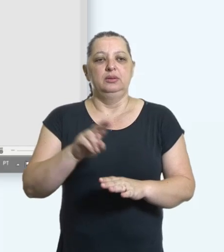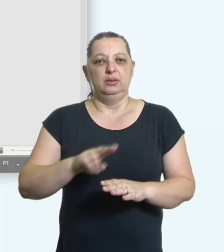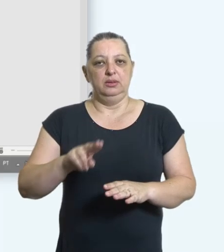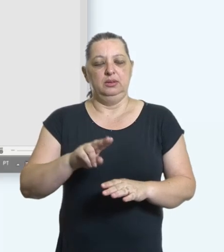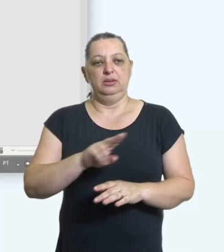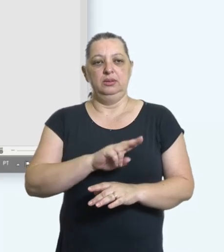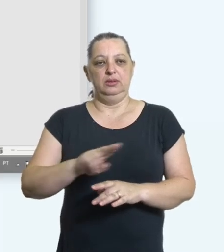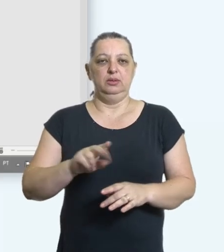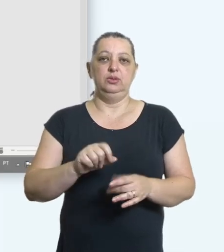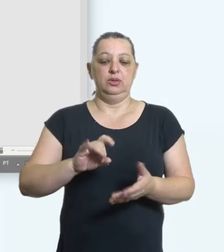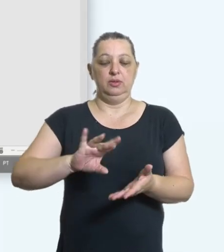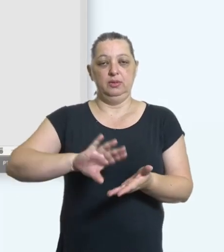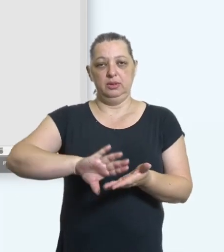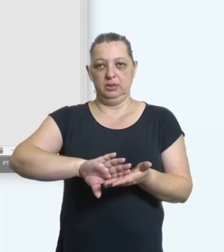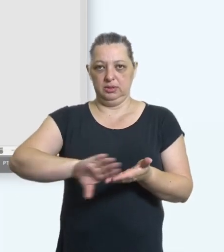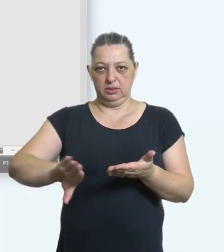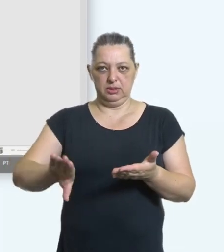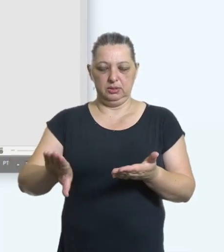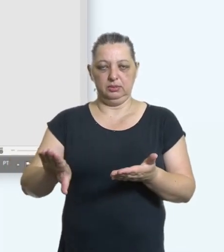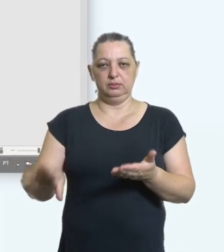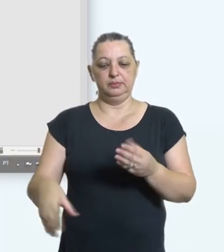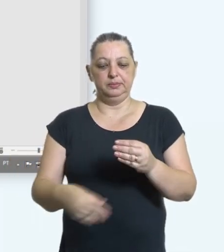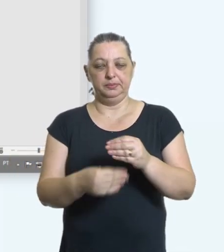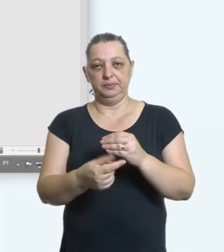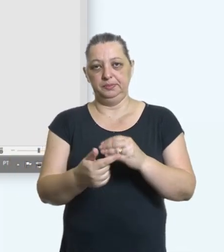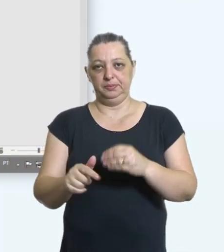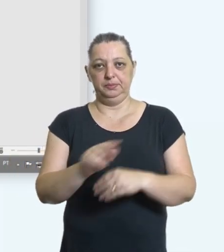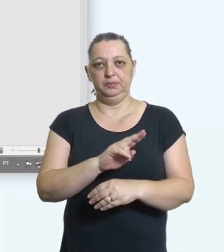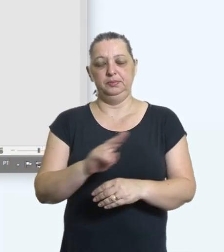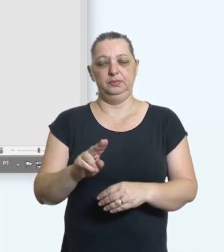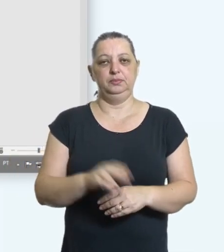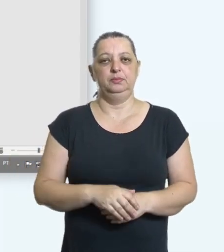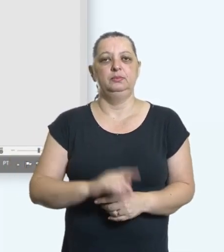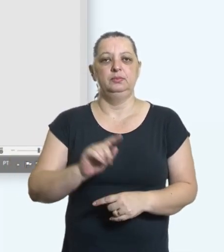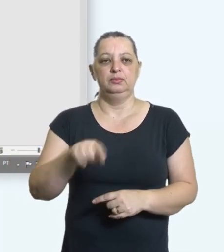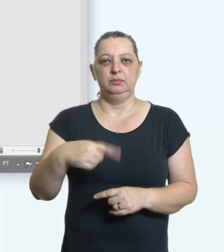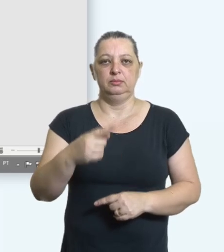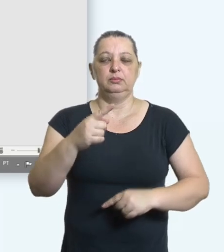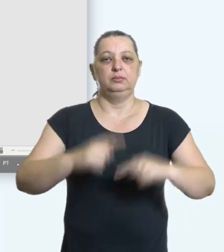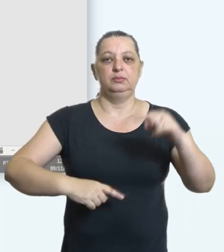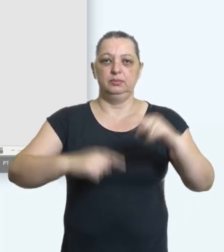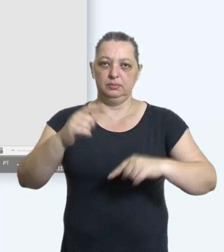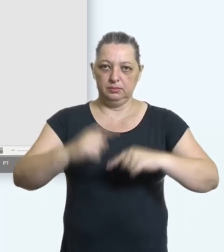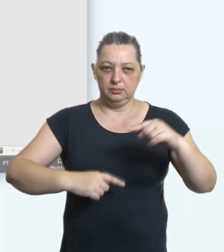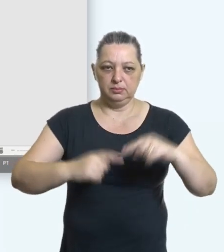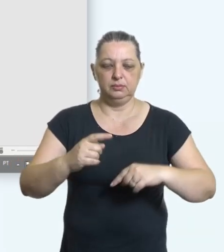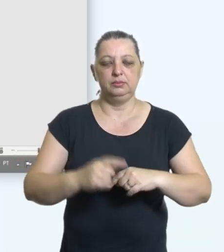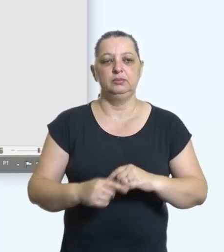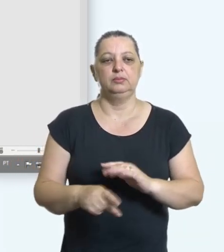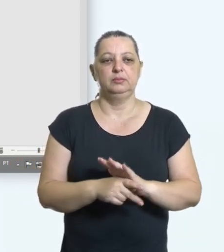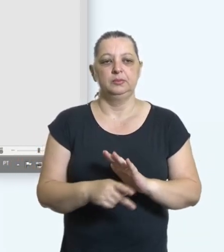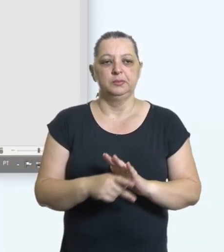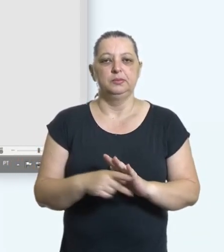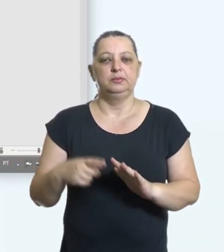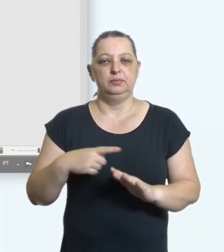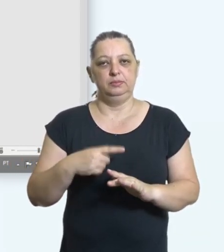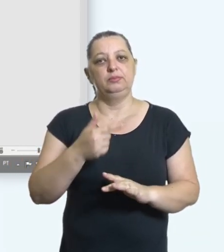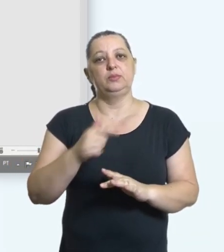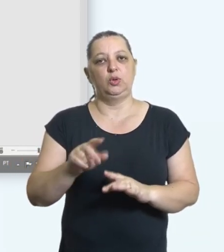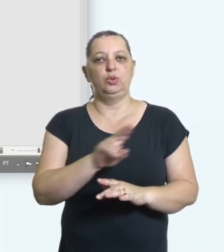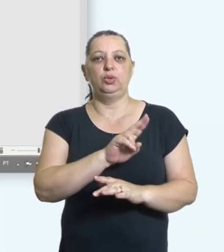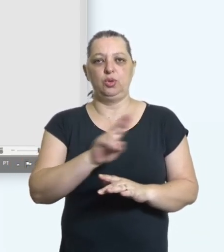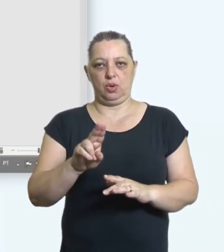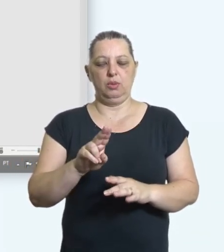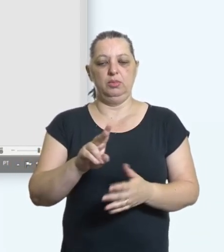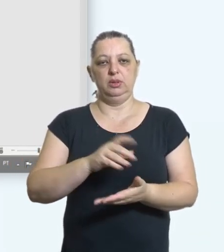vai tirar ou acrescentar outro nome quando no próximo material que a secretaria imprimir vier outro nome de